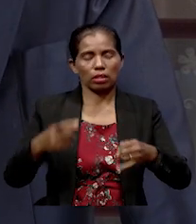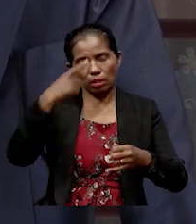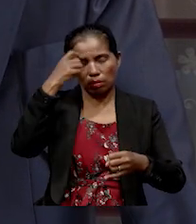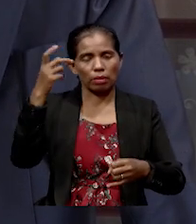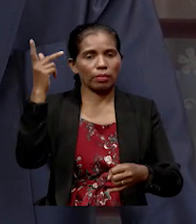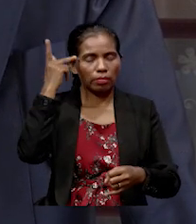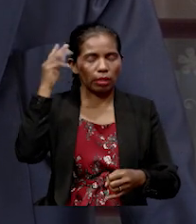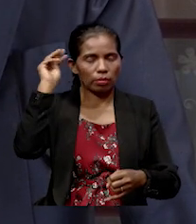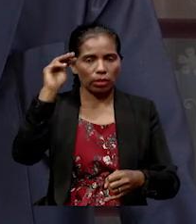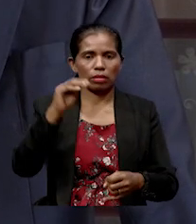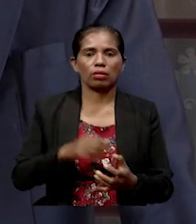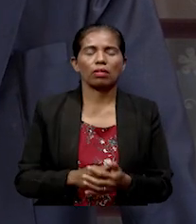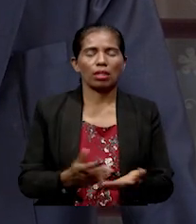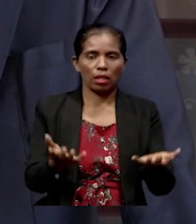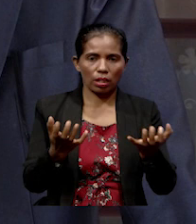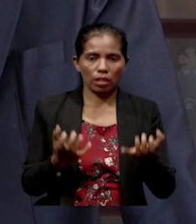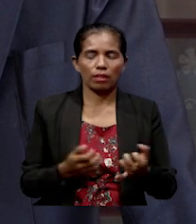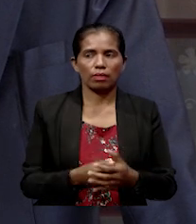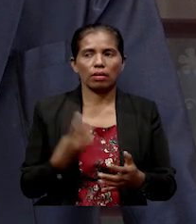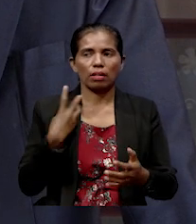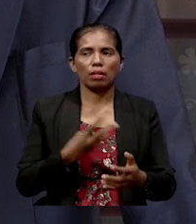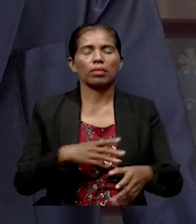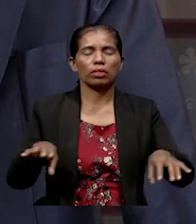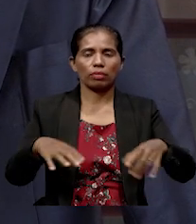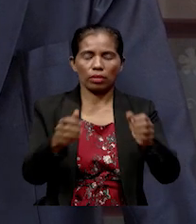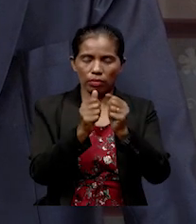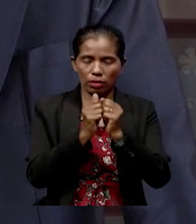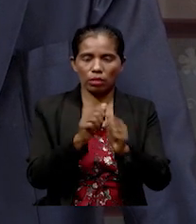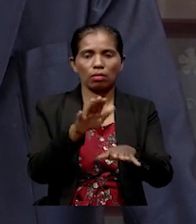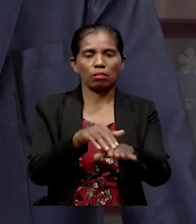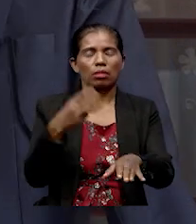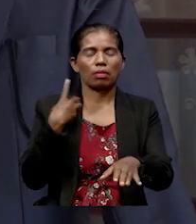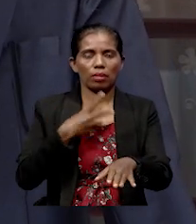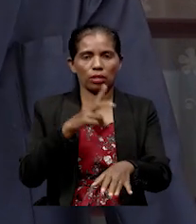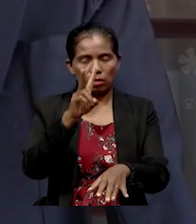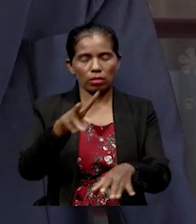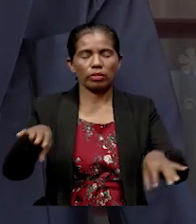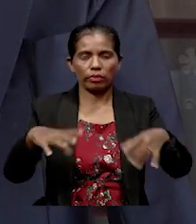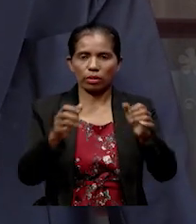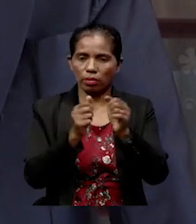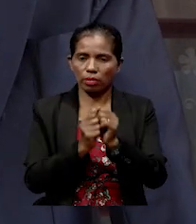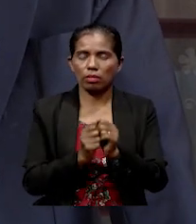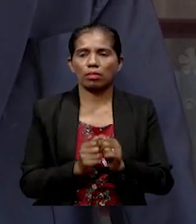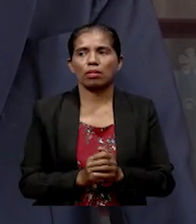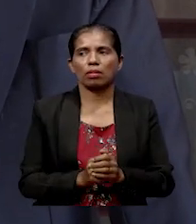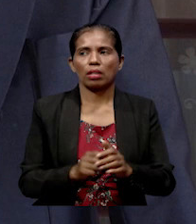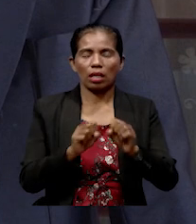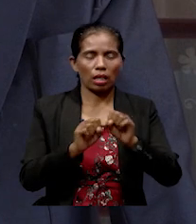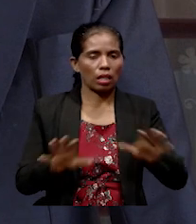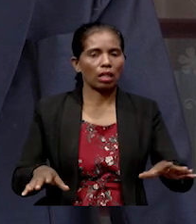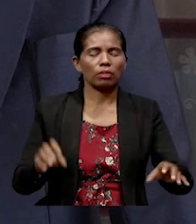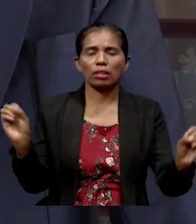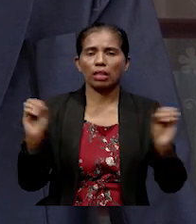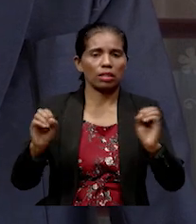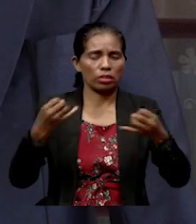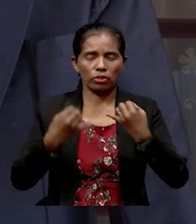ter teves, o primeiro-ministro a me coordena malo, o Bolão em Roma a me coordena malo, a tu tende a ralar com injustiça. Ralar com